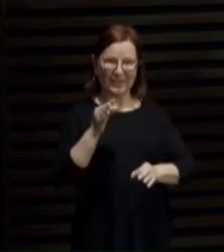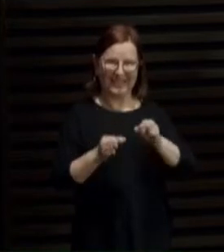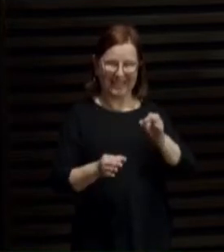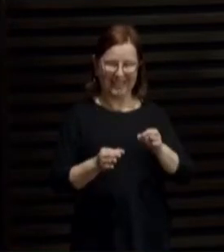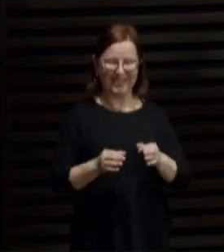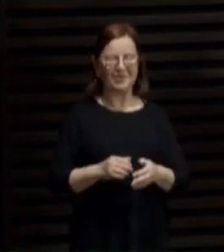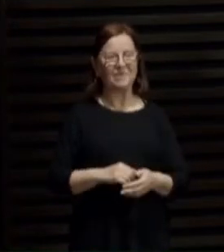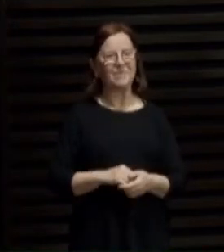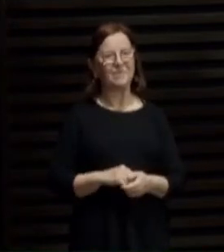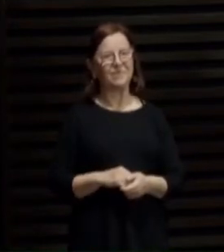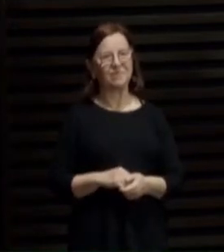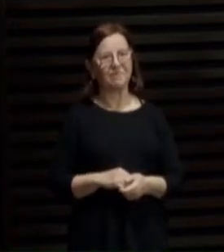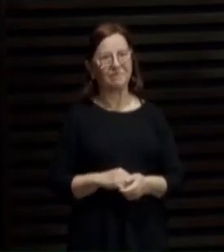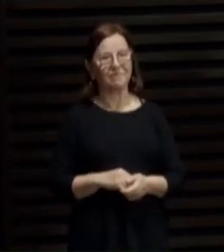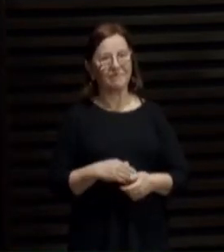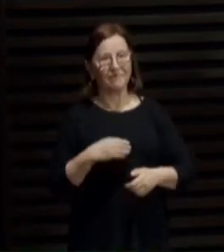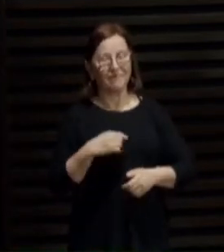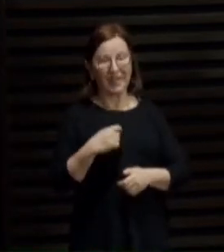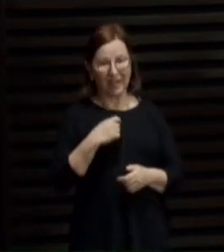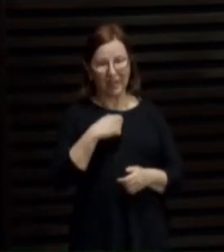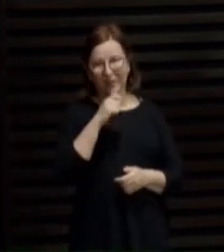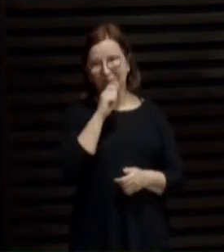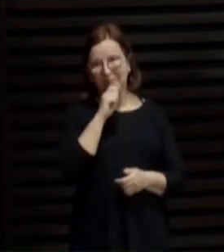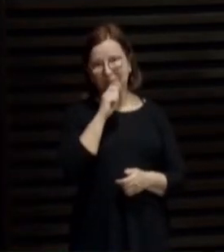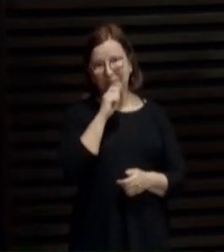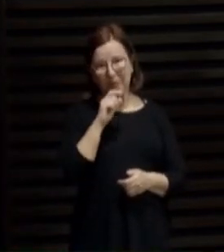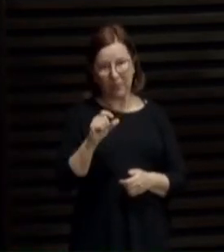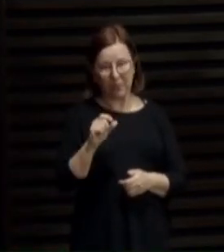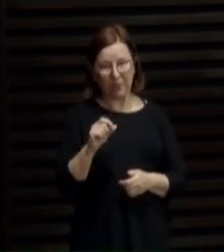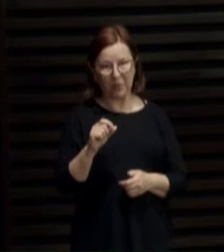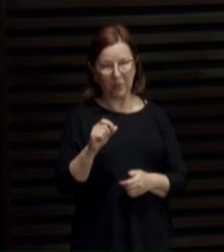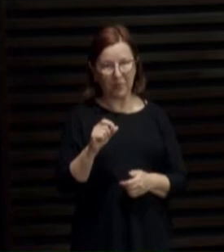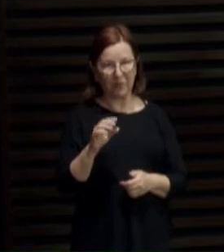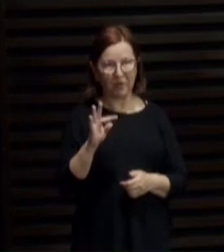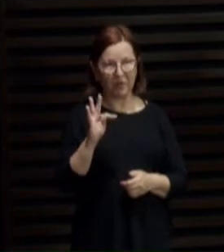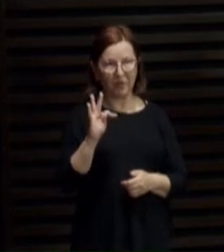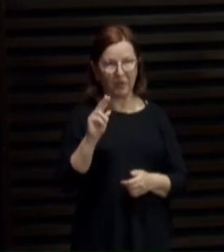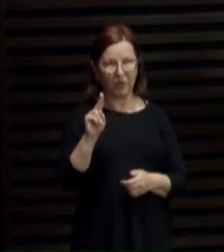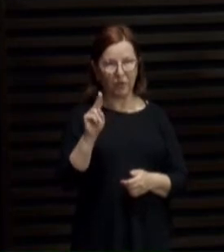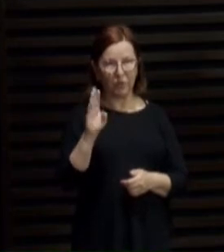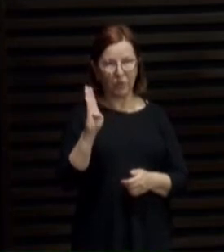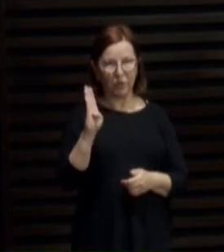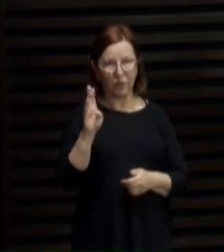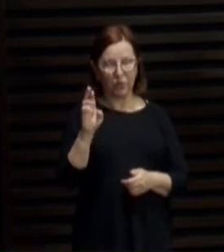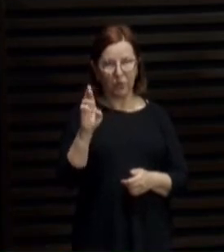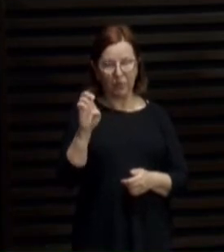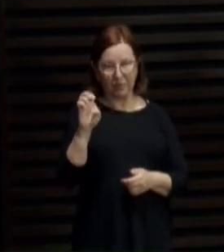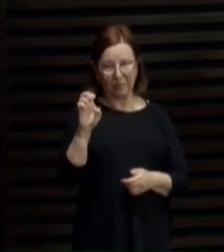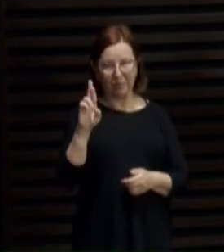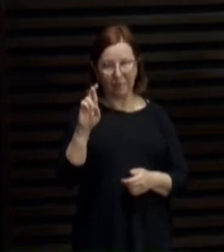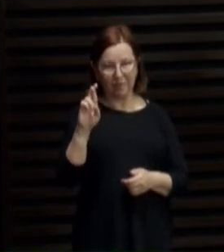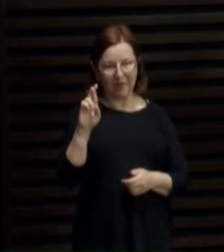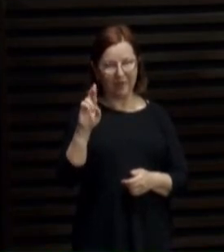Eu ainda estou com um pouco da tuberculose, mas nós vamos